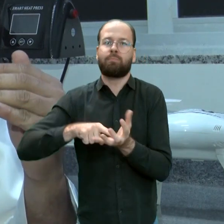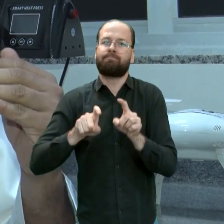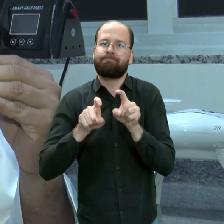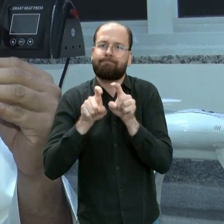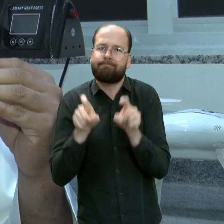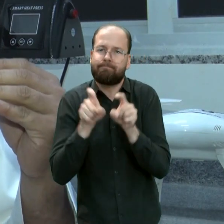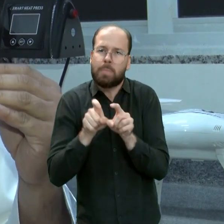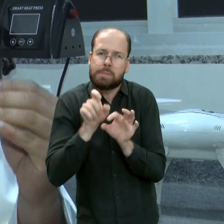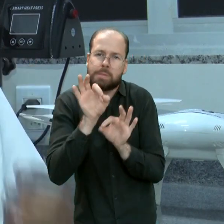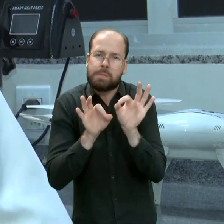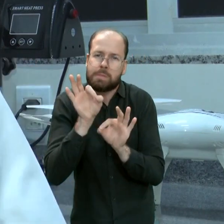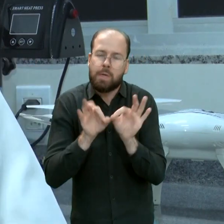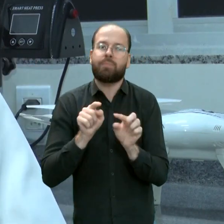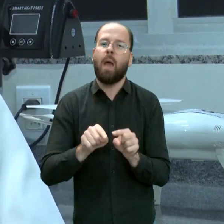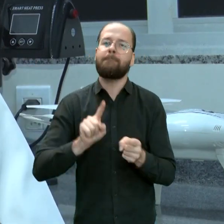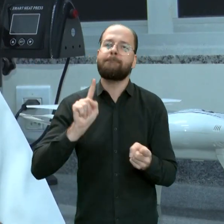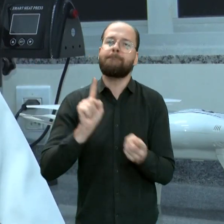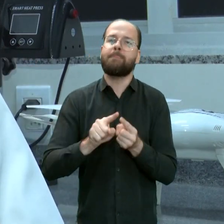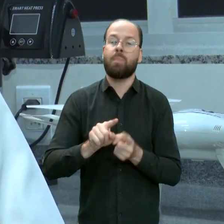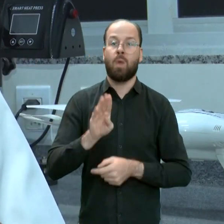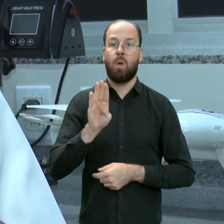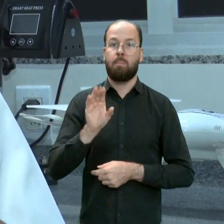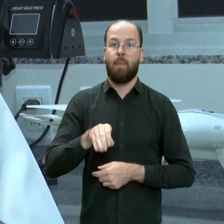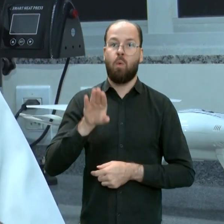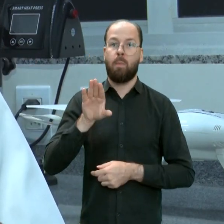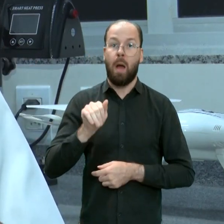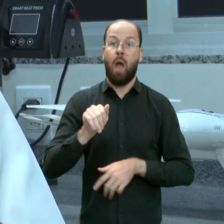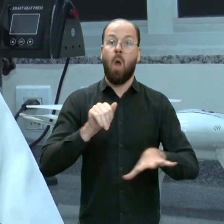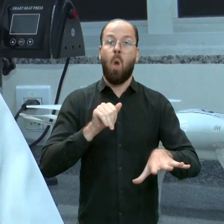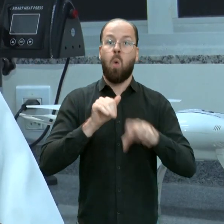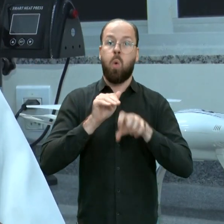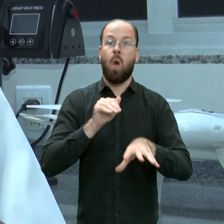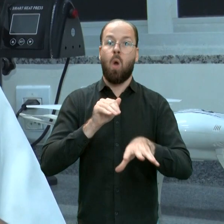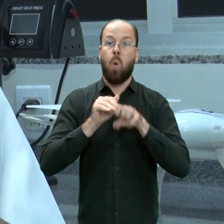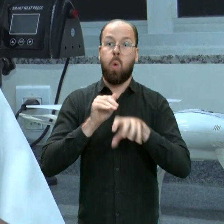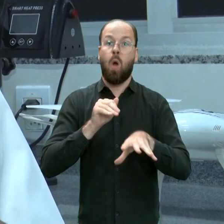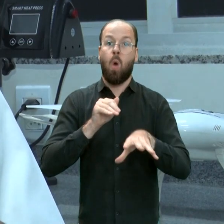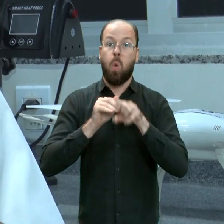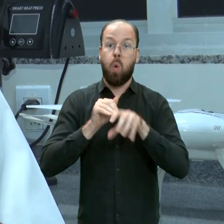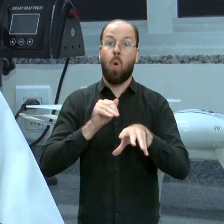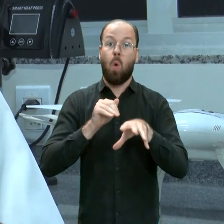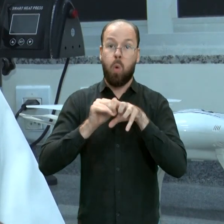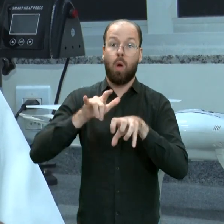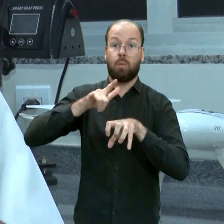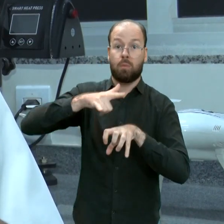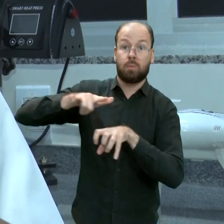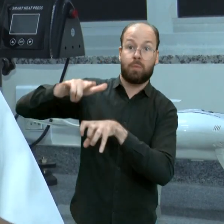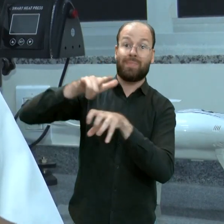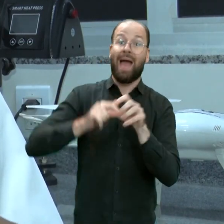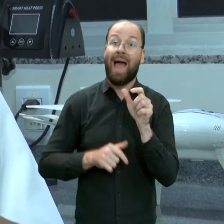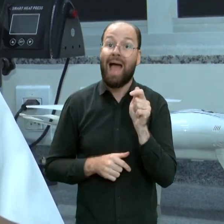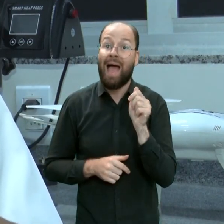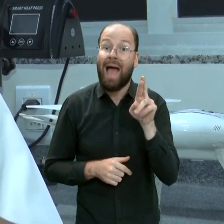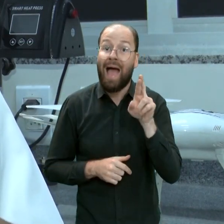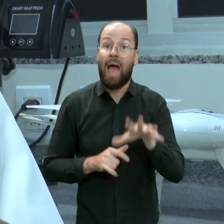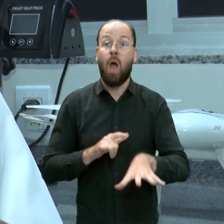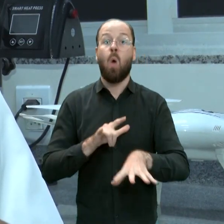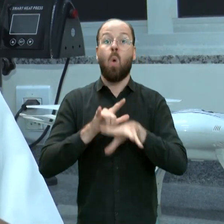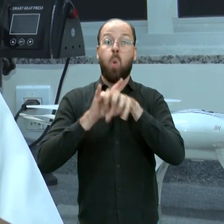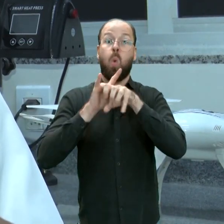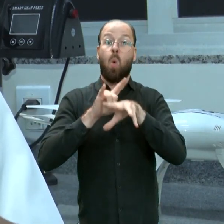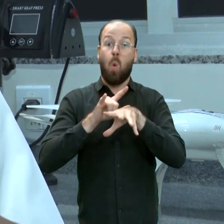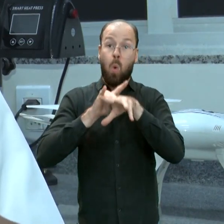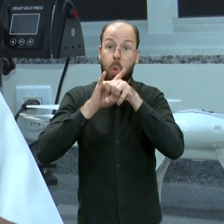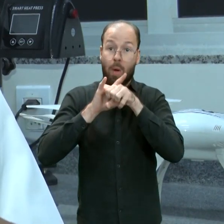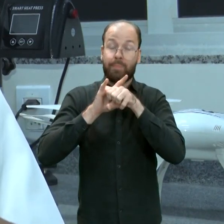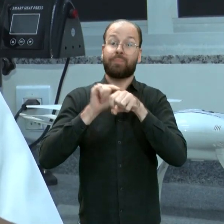microbomba. Essa microbomba, ela aspira o ar durante o voo do drone. Esse gás que é aspirado da microbomba